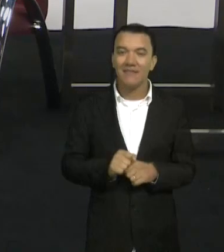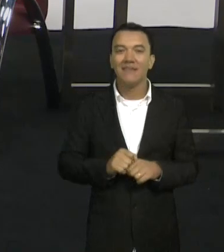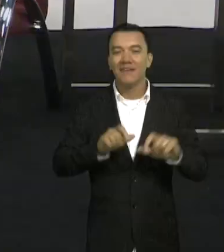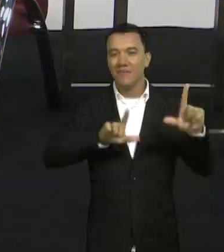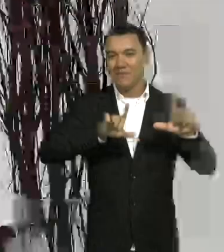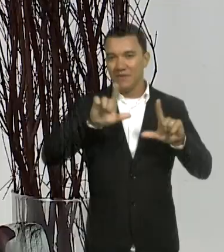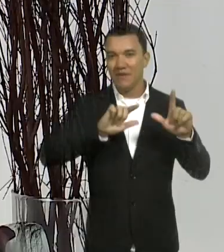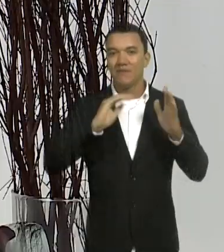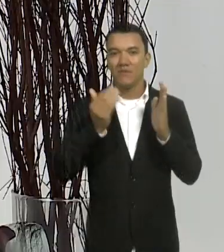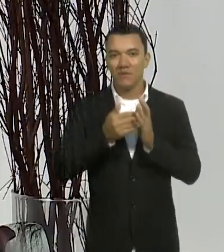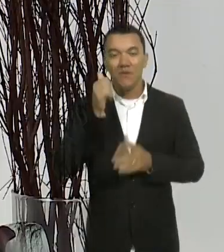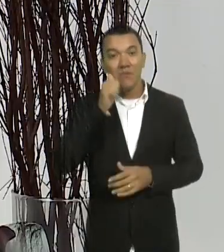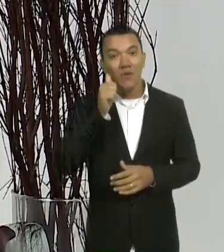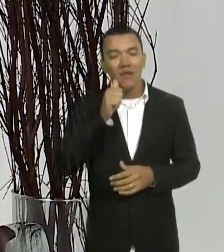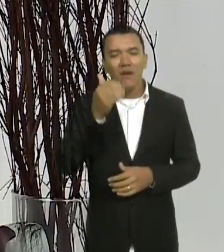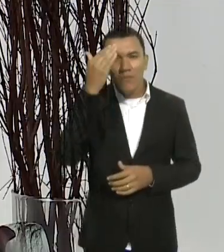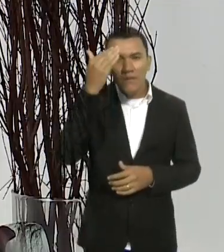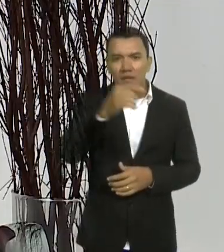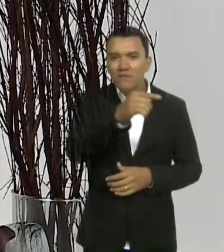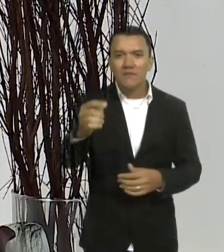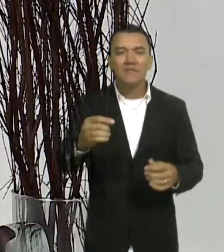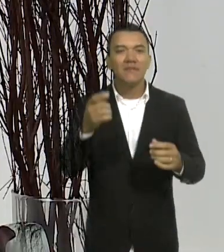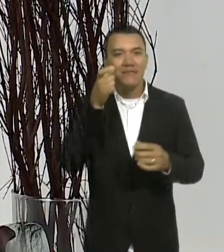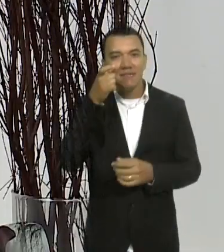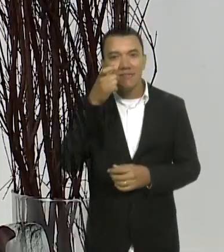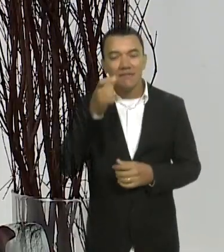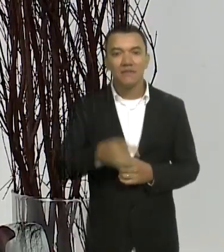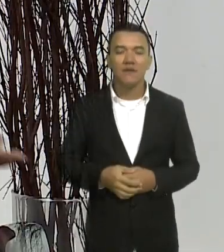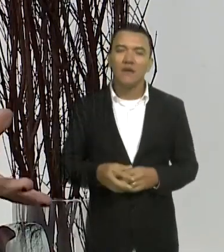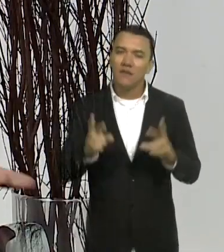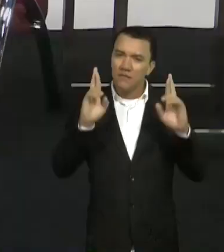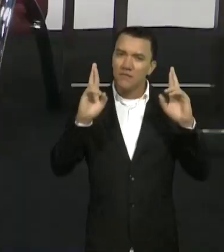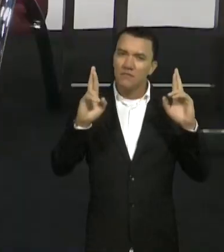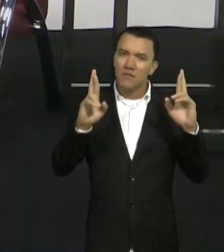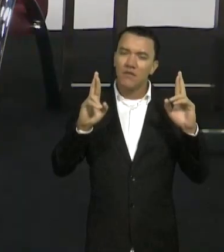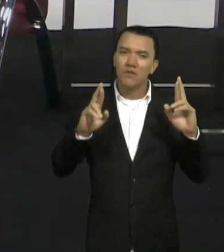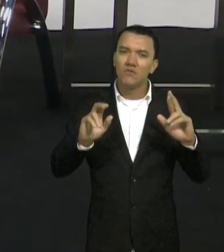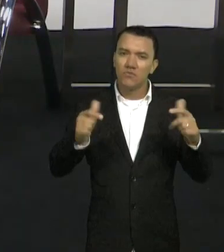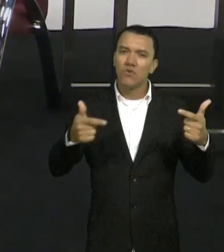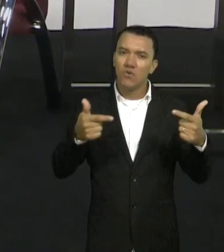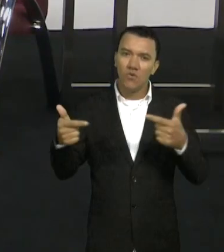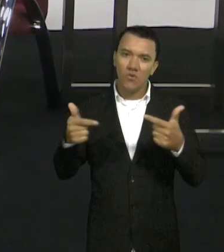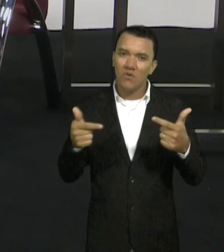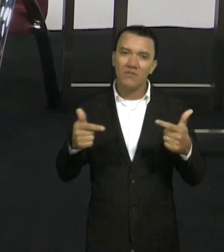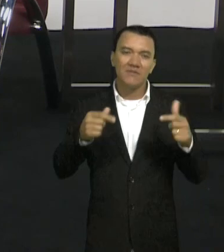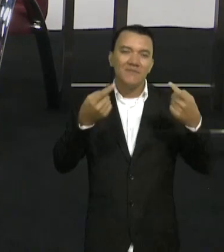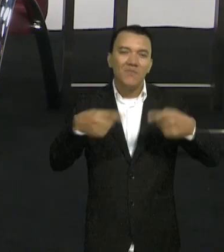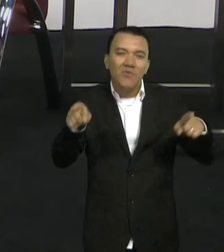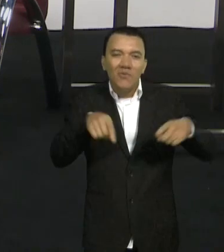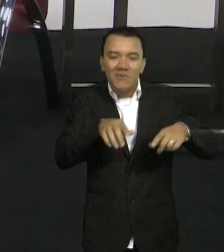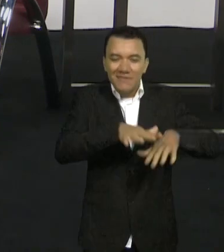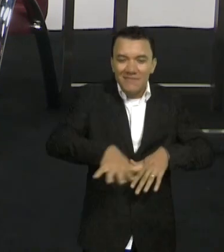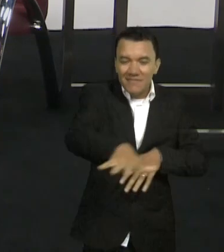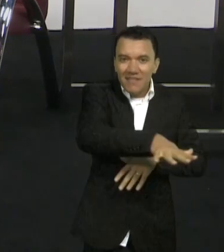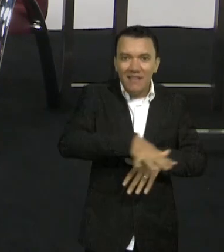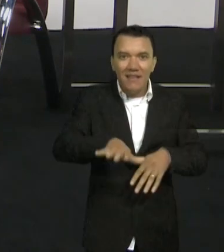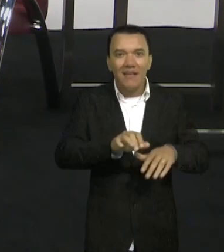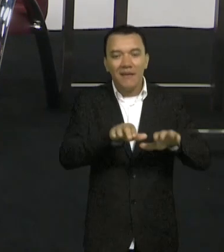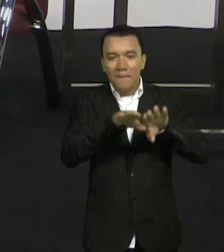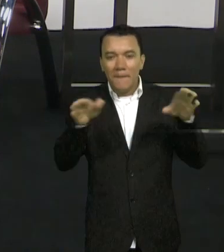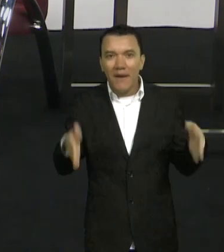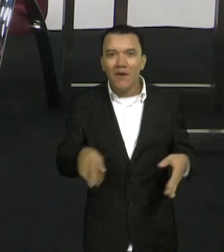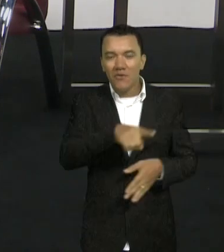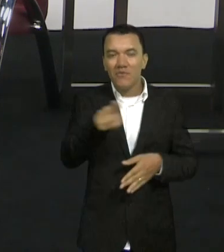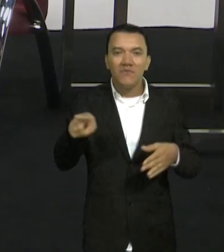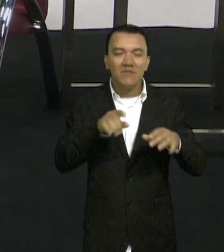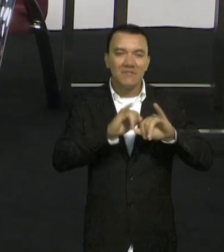Mulher. Obrigada a vocês pela audiência. Desejo muita sorte, muita música, muito terreiro, muitos palcos para que